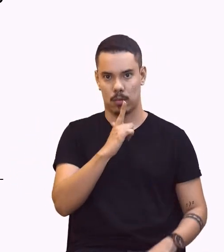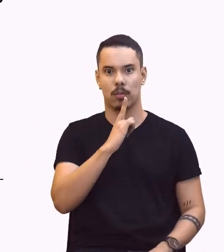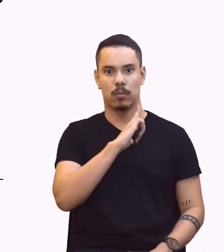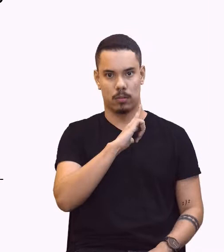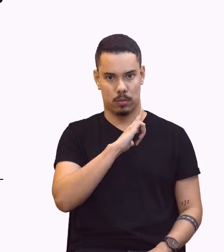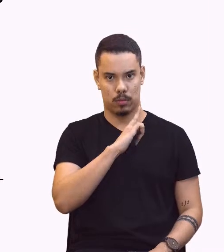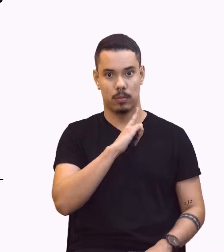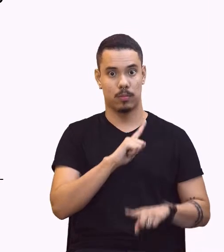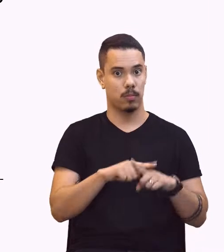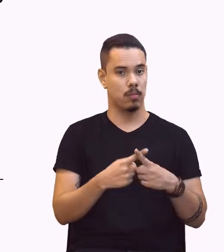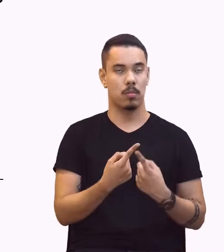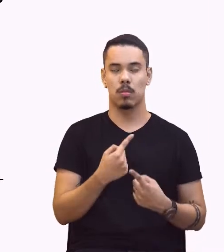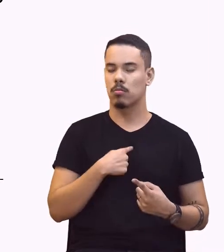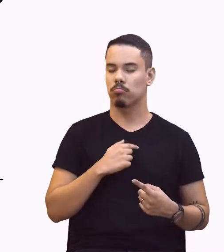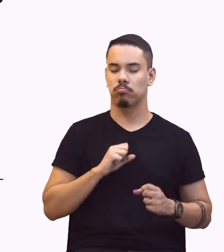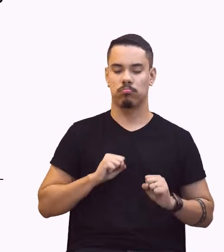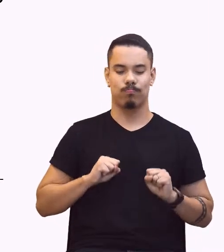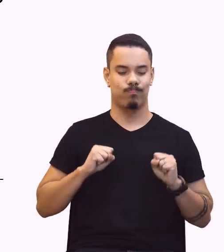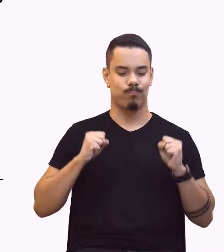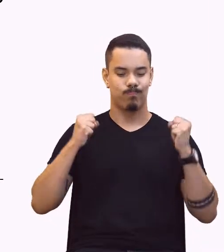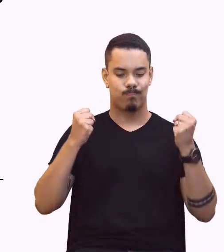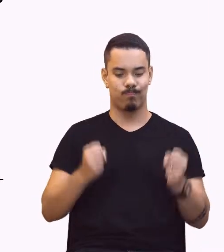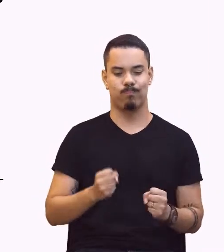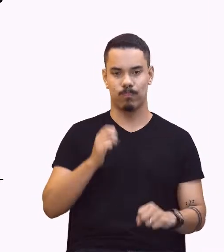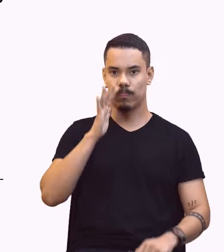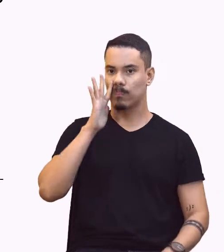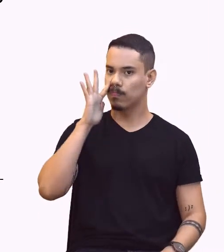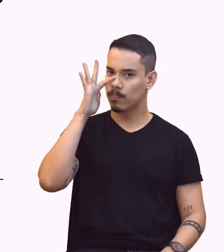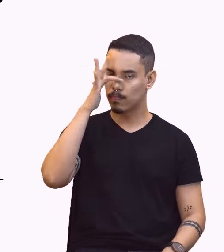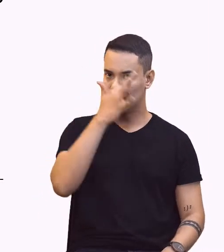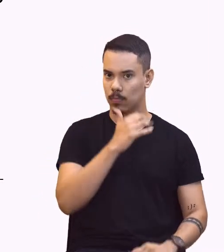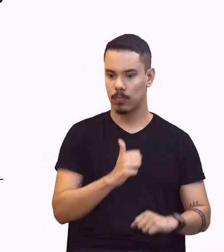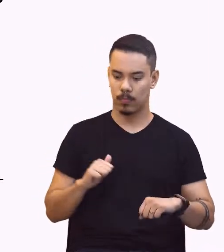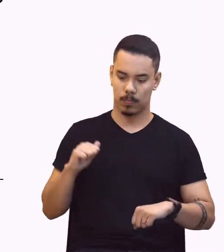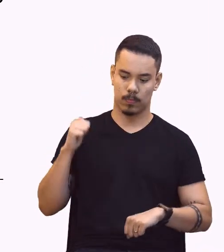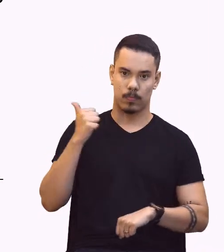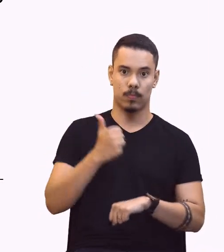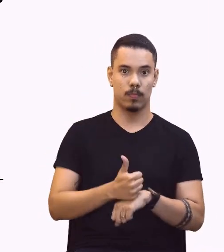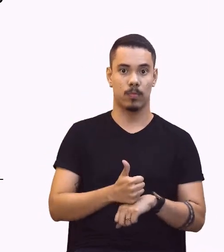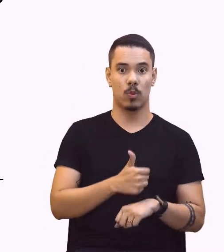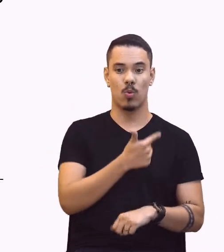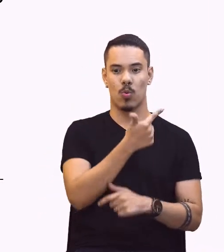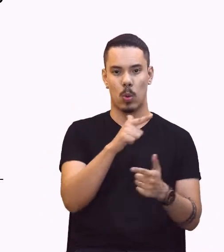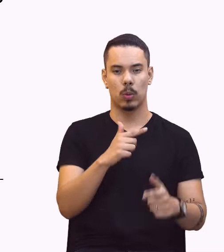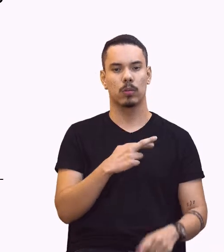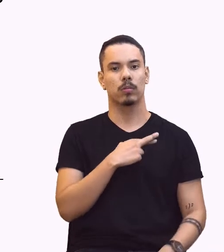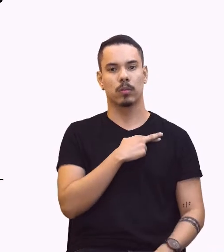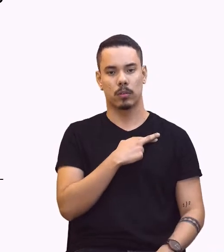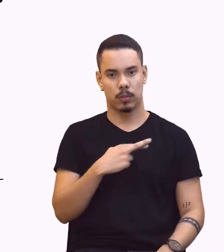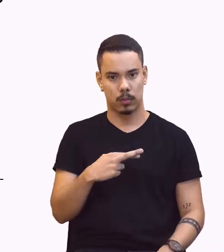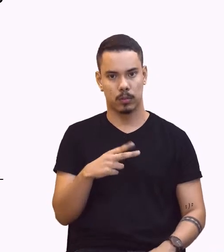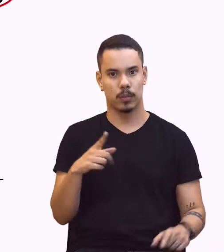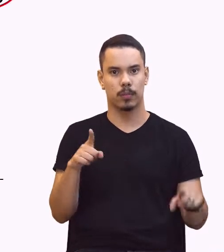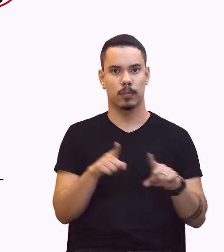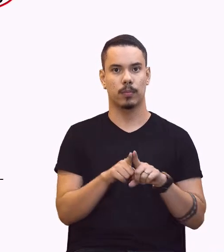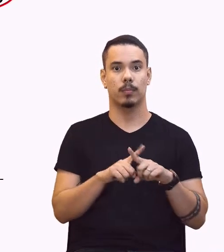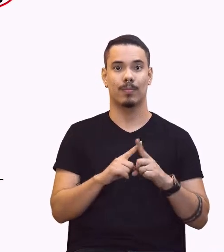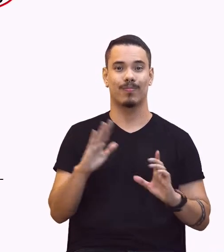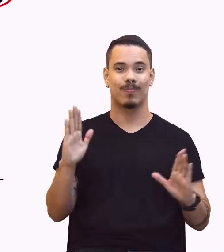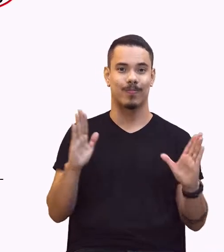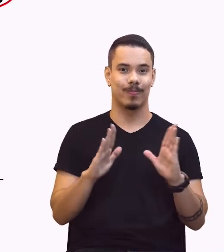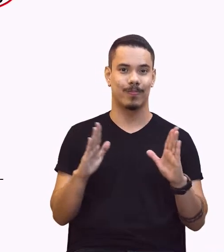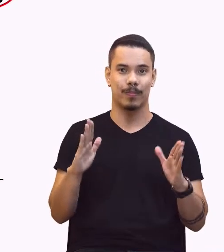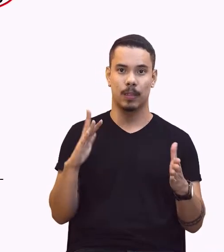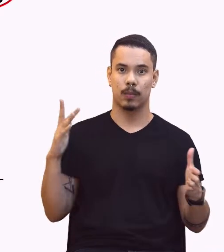havia outros costumes. Havia também outras religiões. E todo esse período do helenismo, ele perdurou